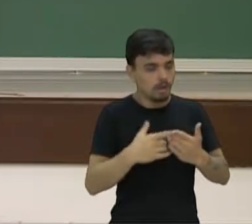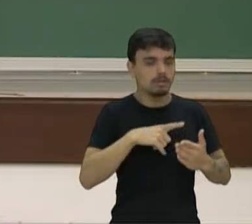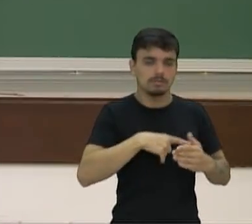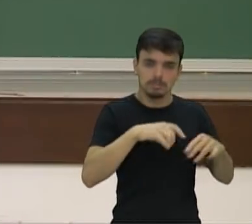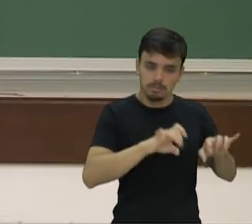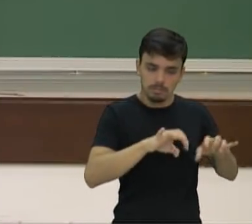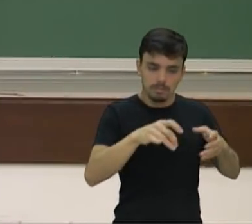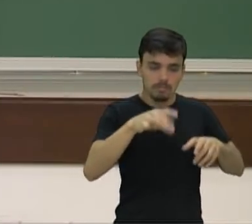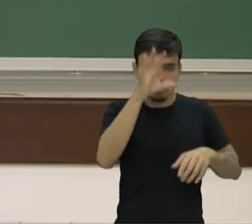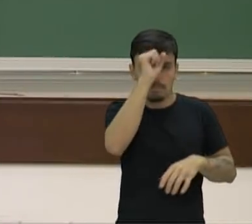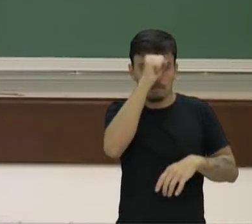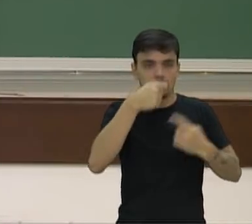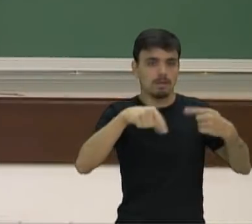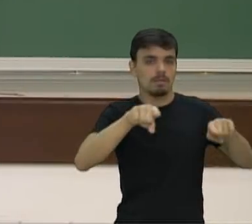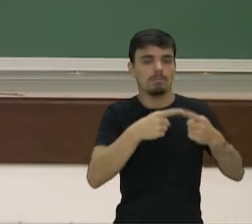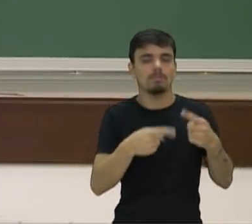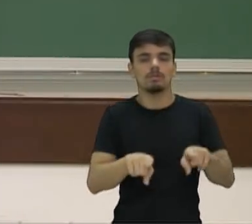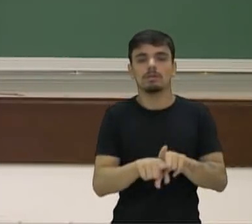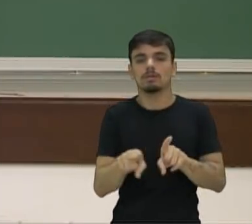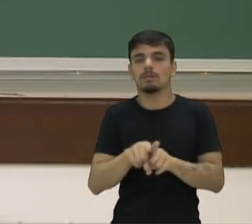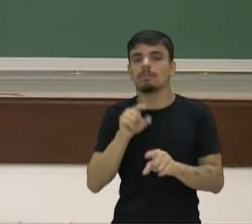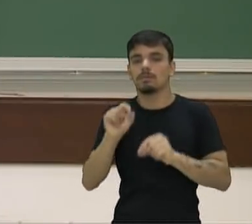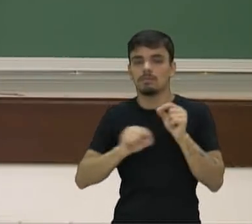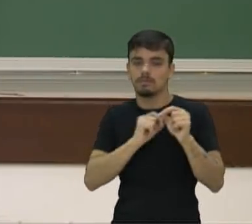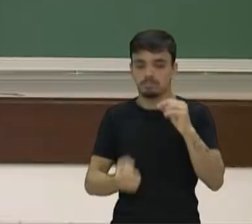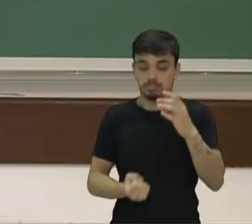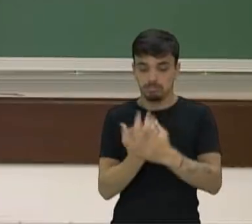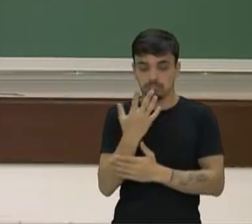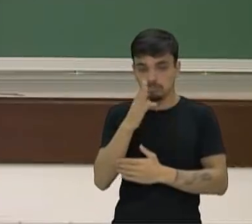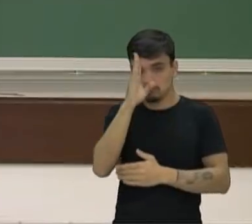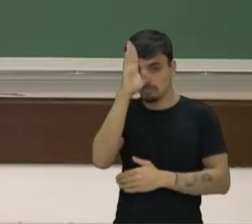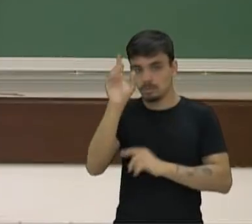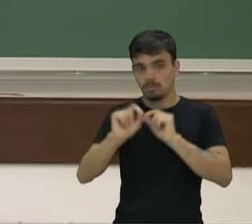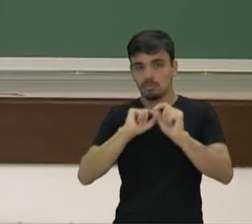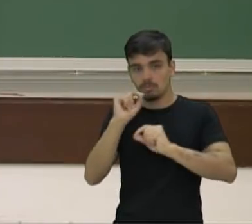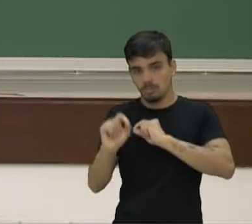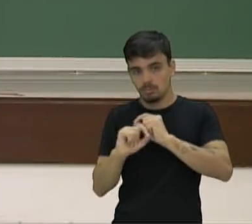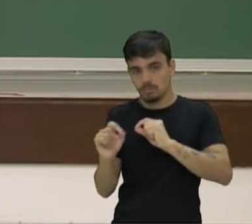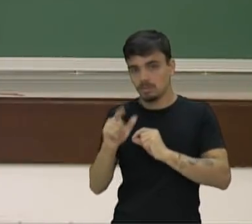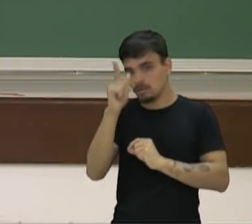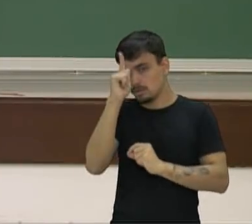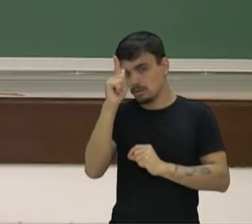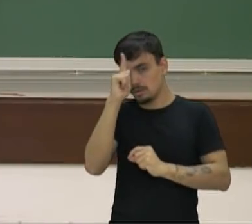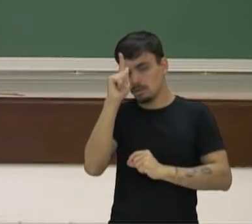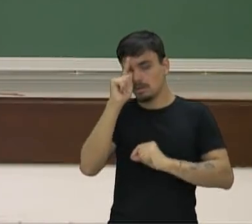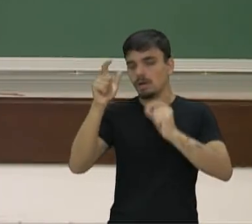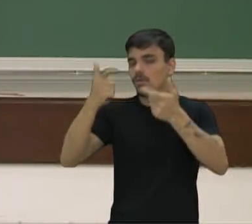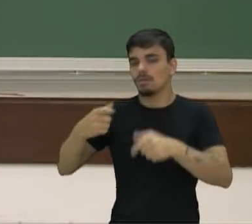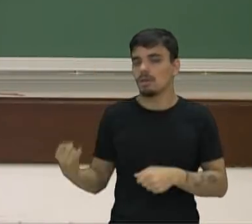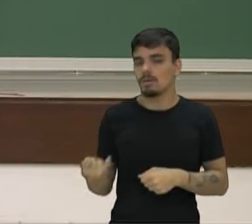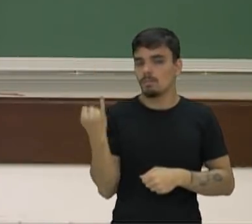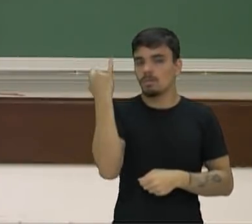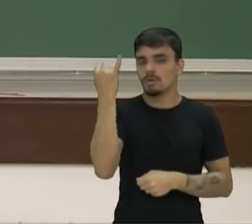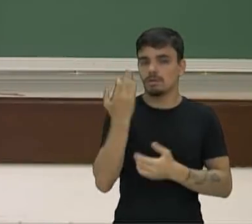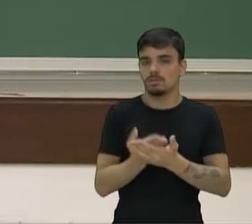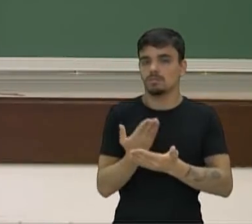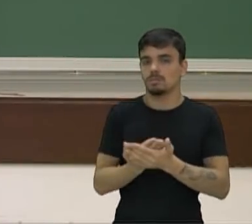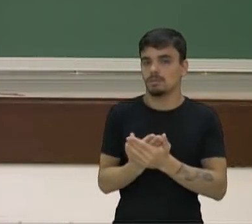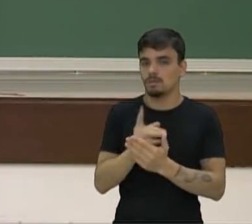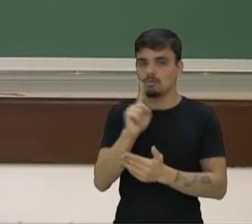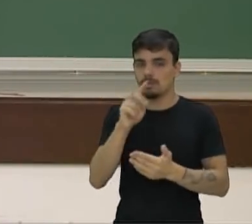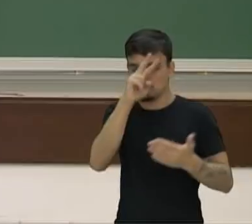para aprender a música, inclusive. Vem essa origem, da origem grega, da importância de se estudar, não somente a